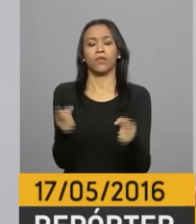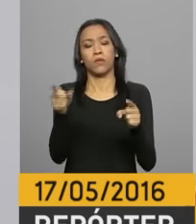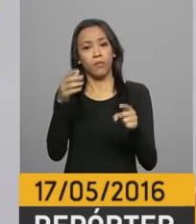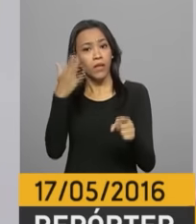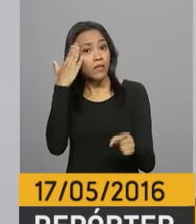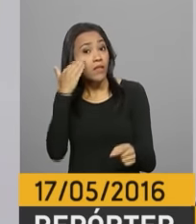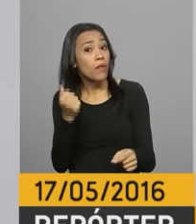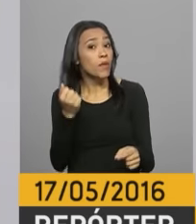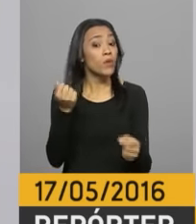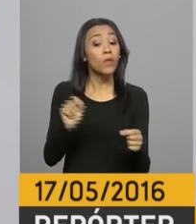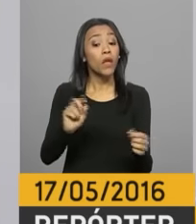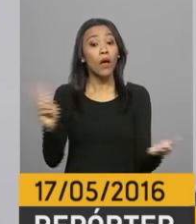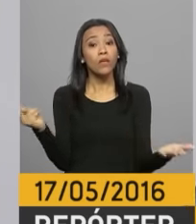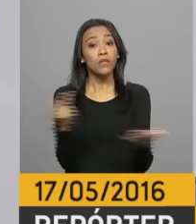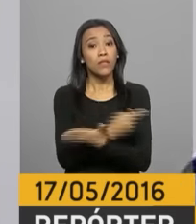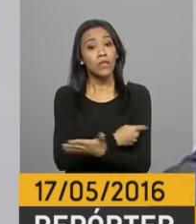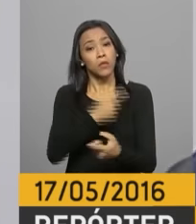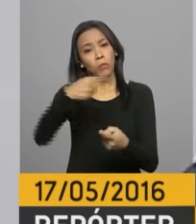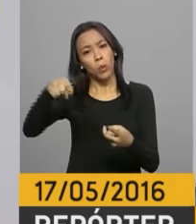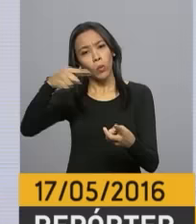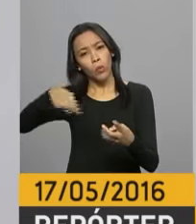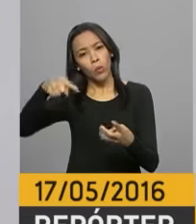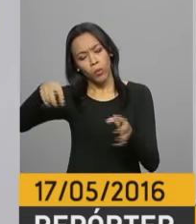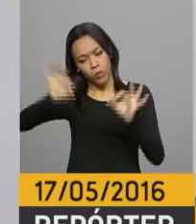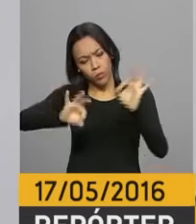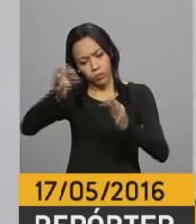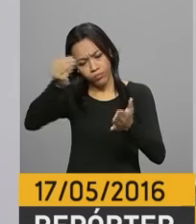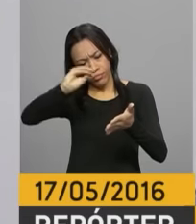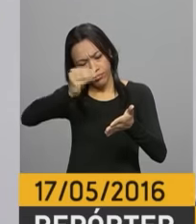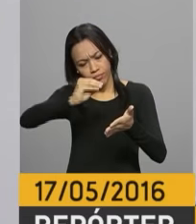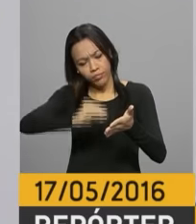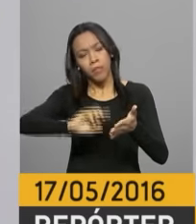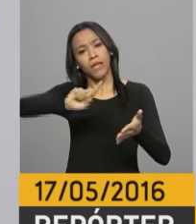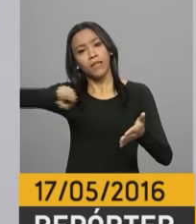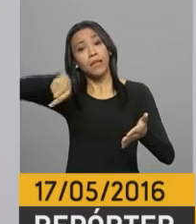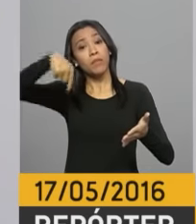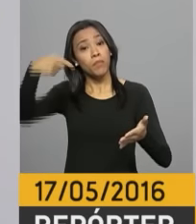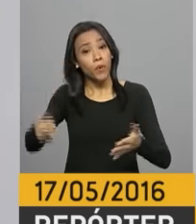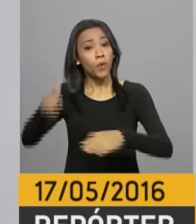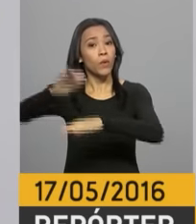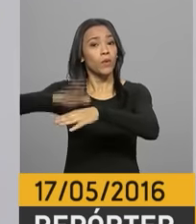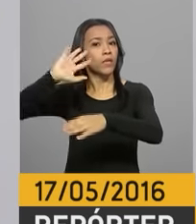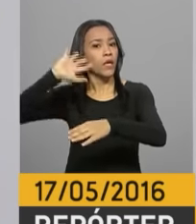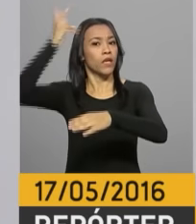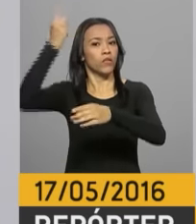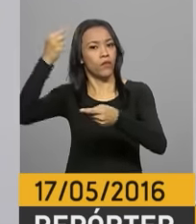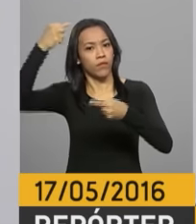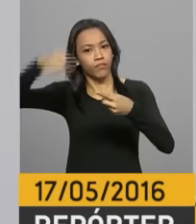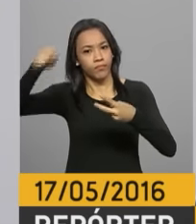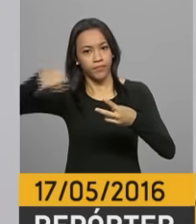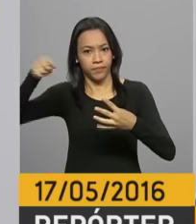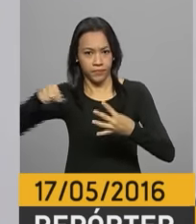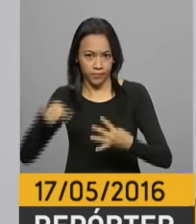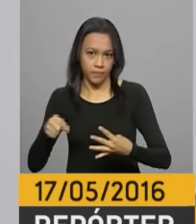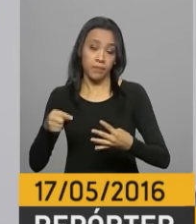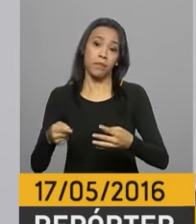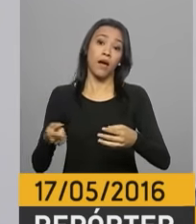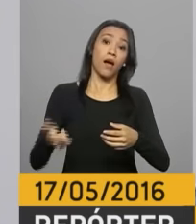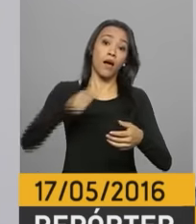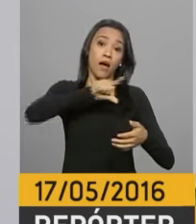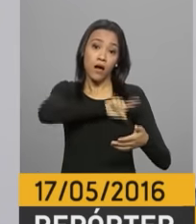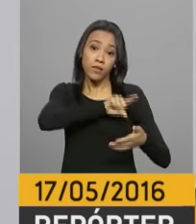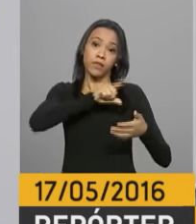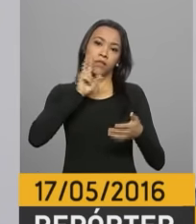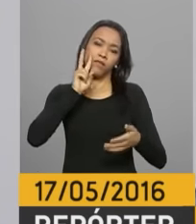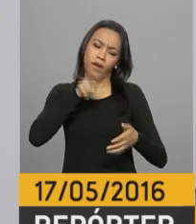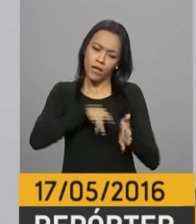dar o fundamento para as medidas que nós vamos tomando gradualmente. Isso é que eu explicitei na